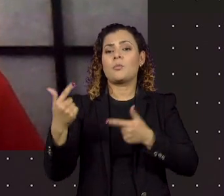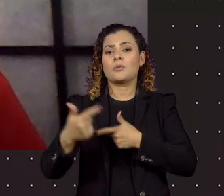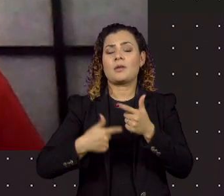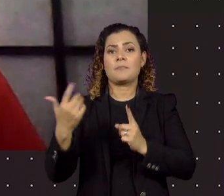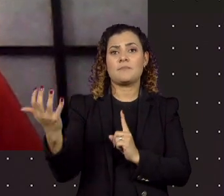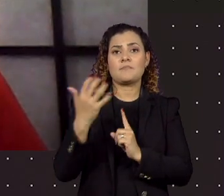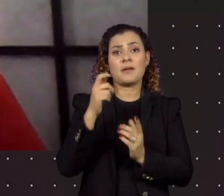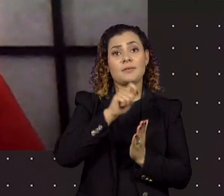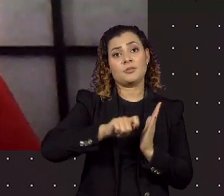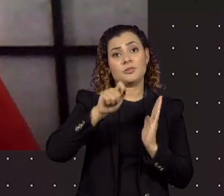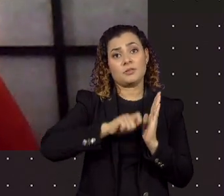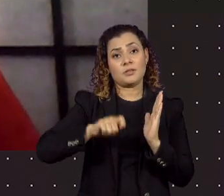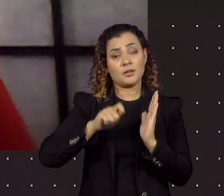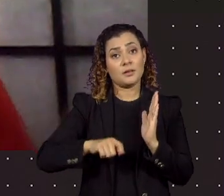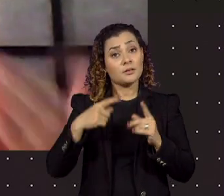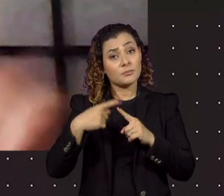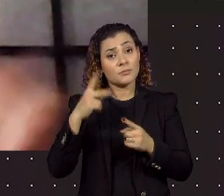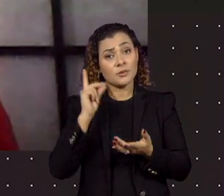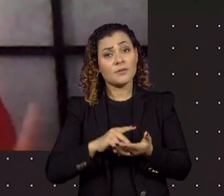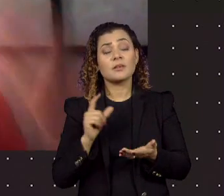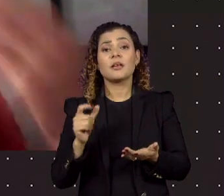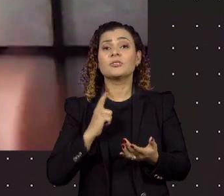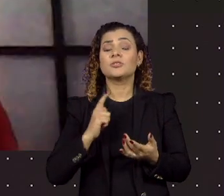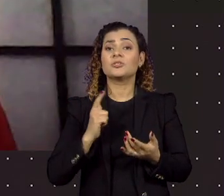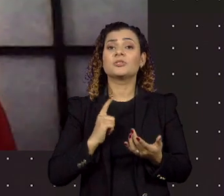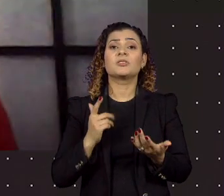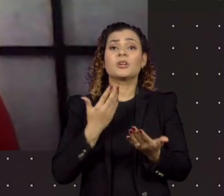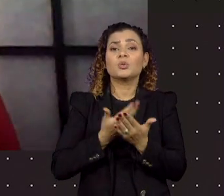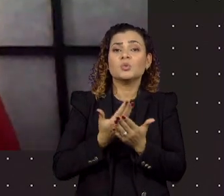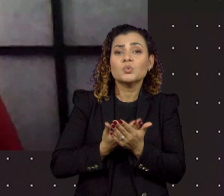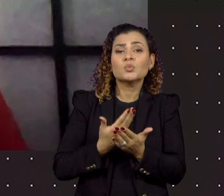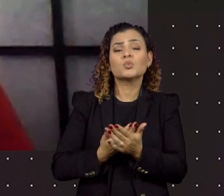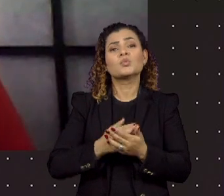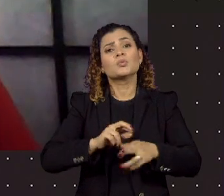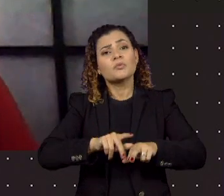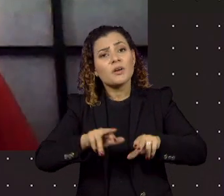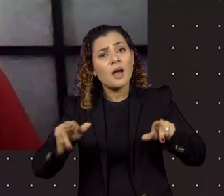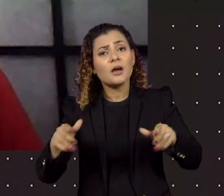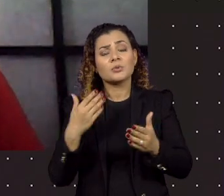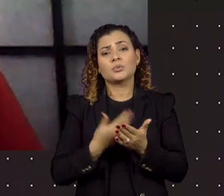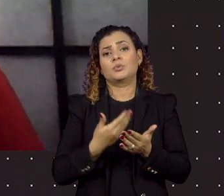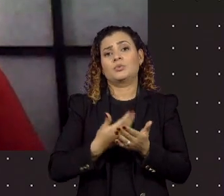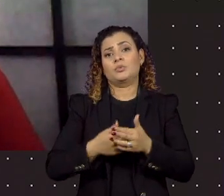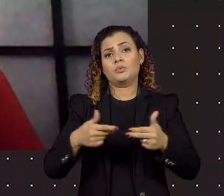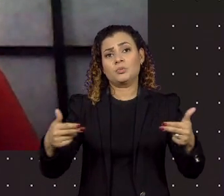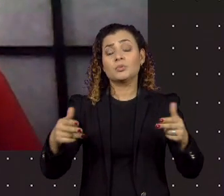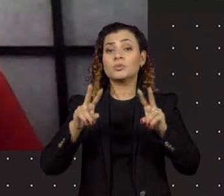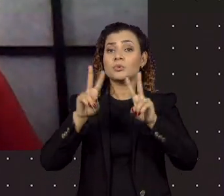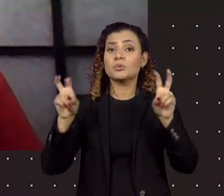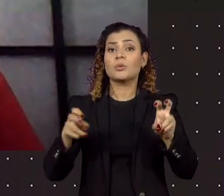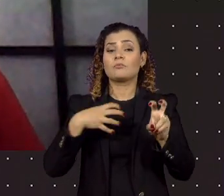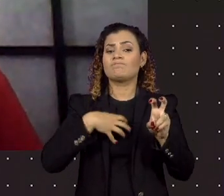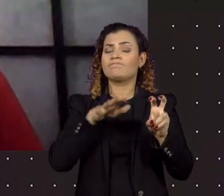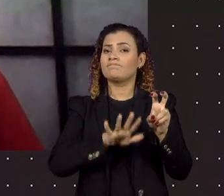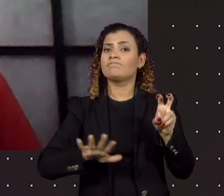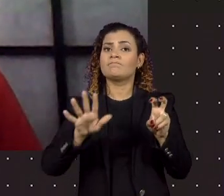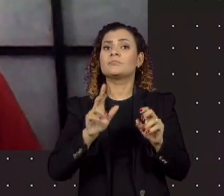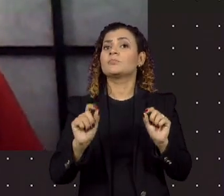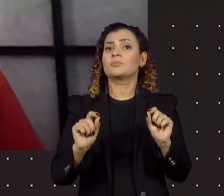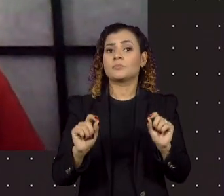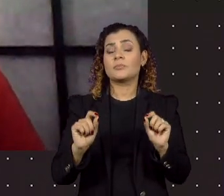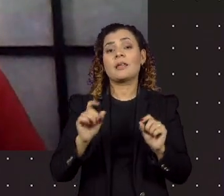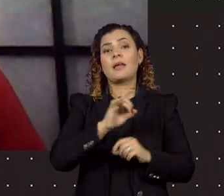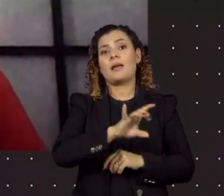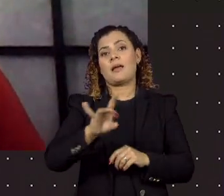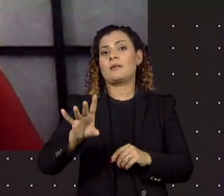na escrita dele, porque tinha muito background de estudo sobre o sentido de cada